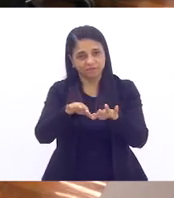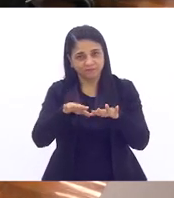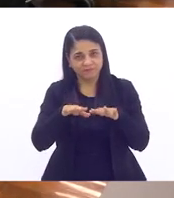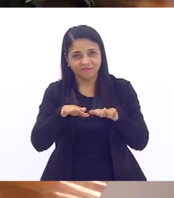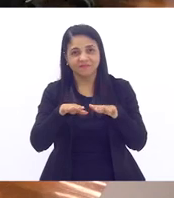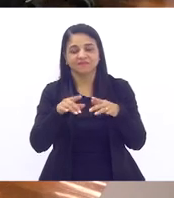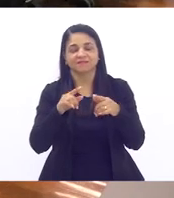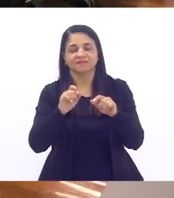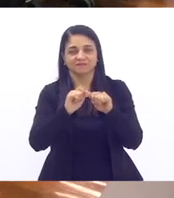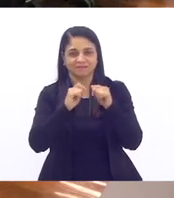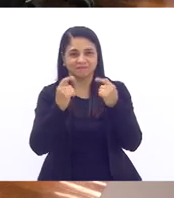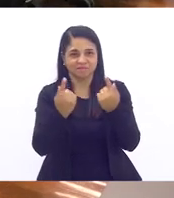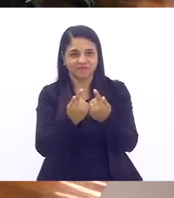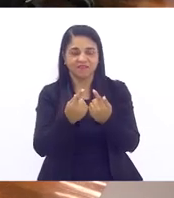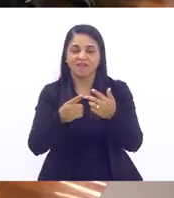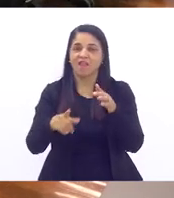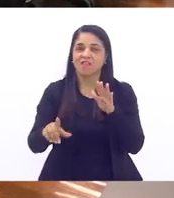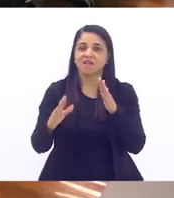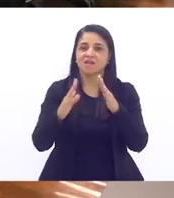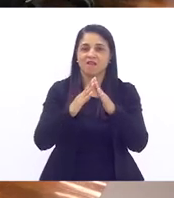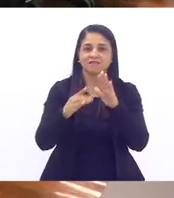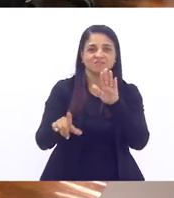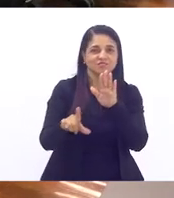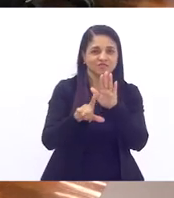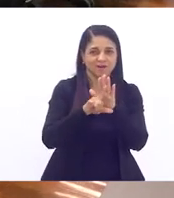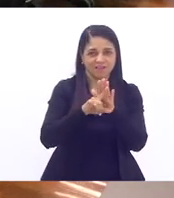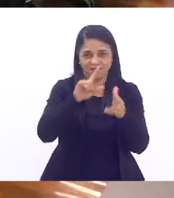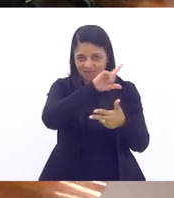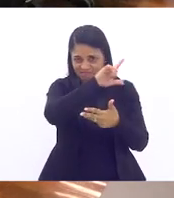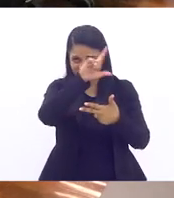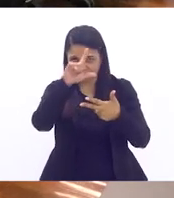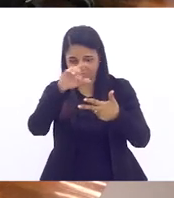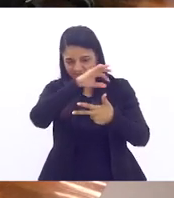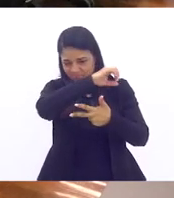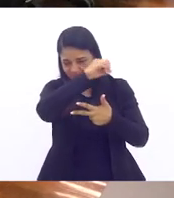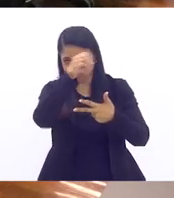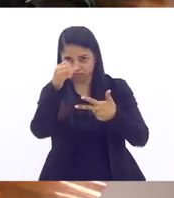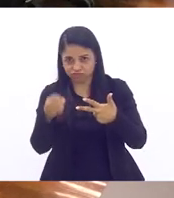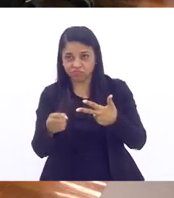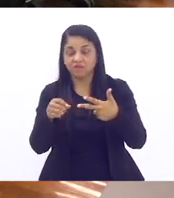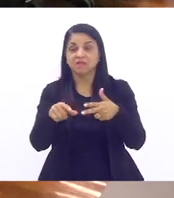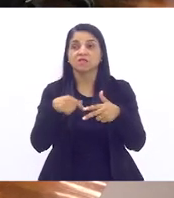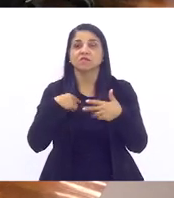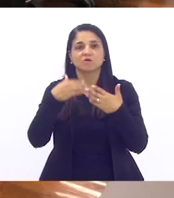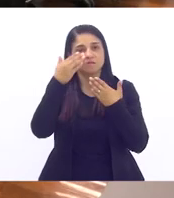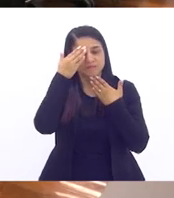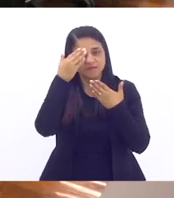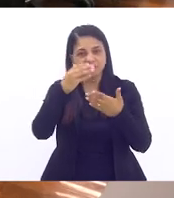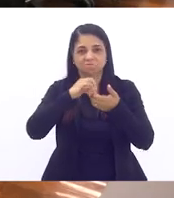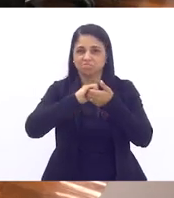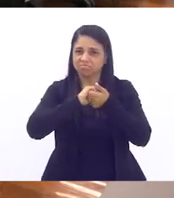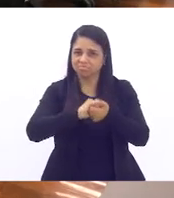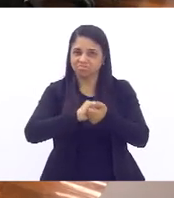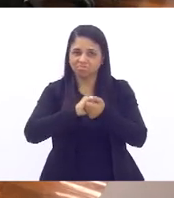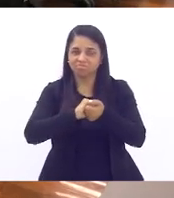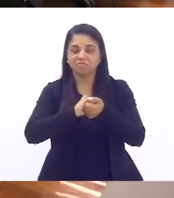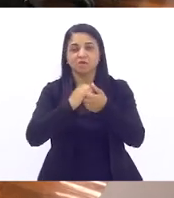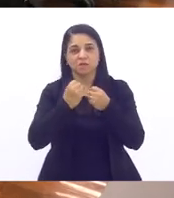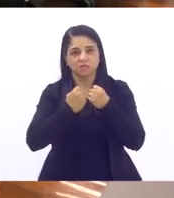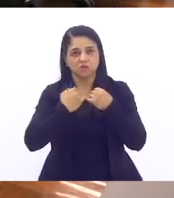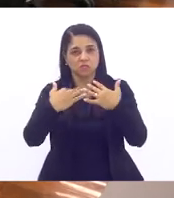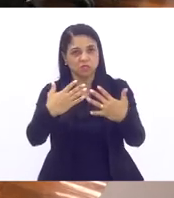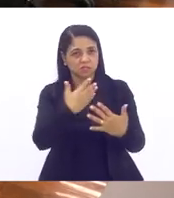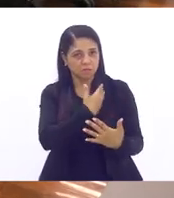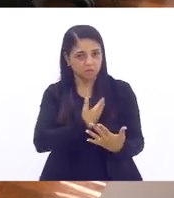diferentes agradeço a oportunidade de estar aqui cumprimento vossa excelência pela presidência dessa audiência pública